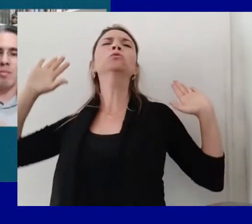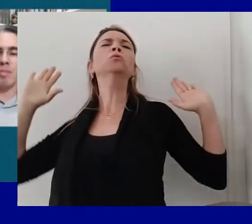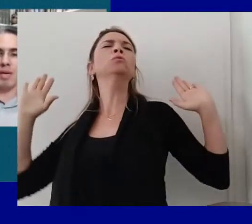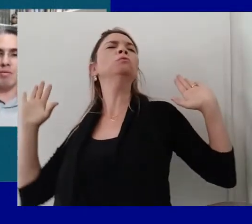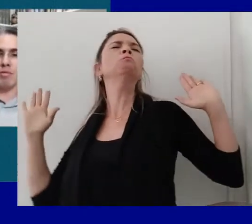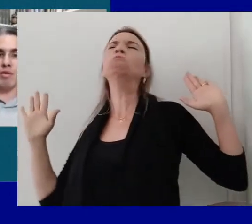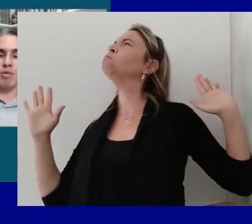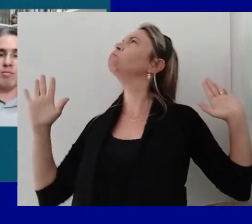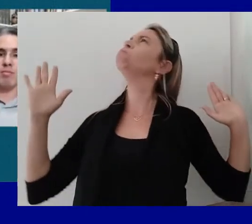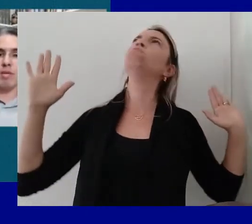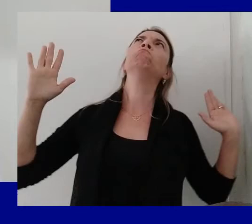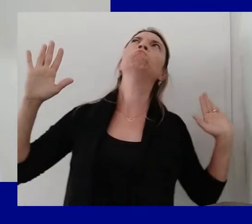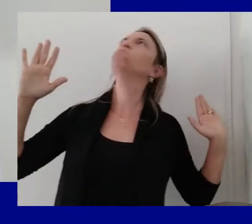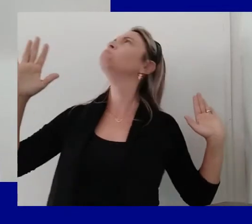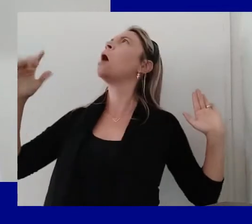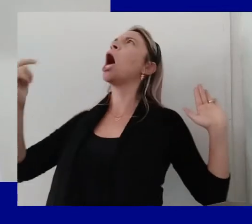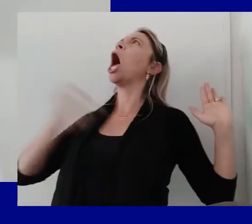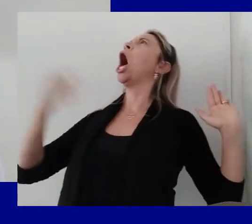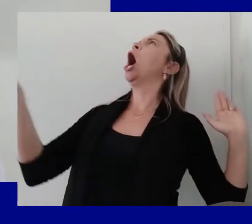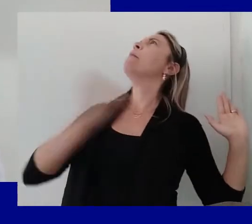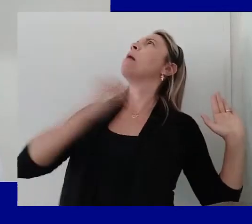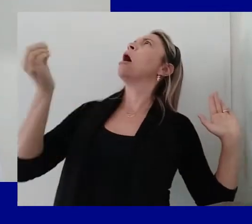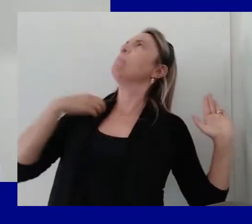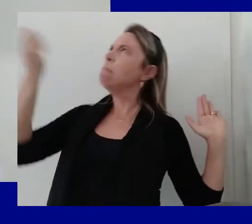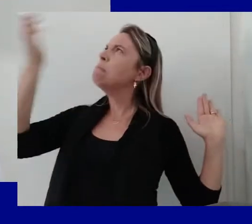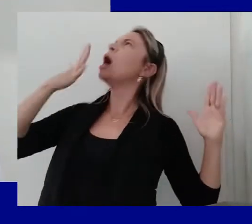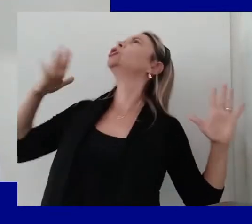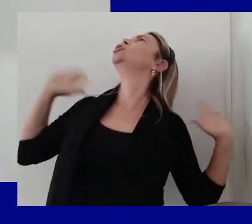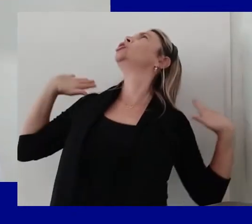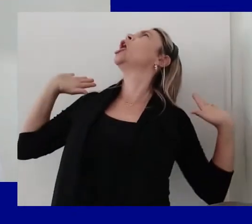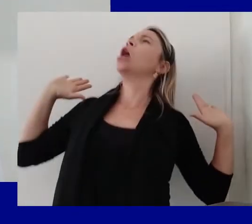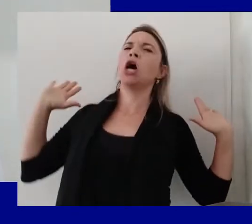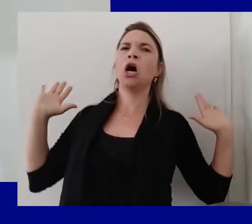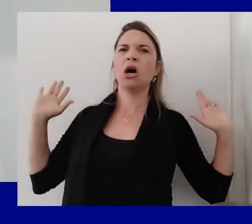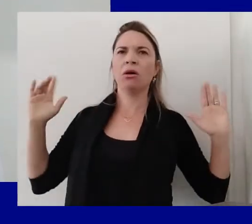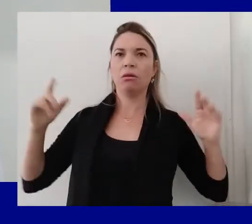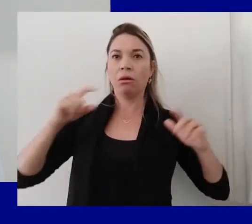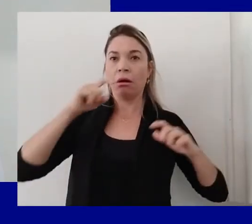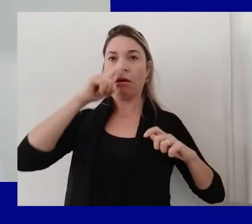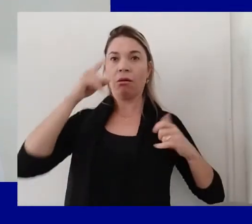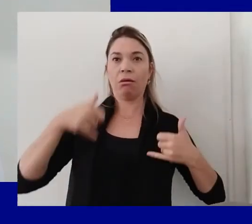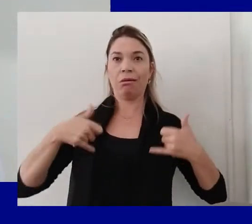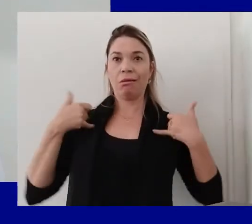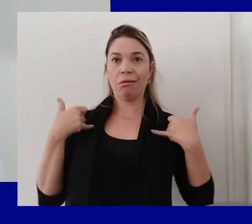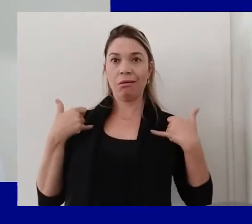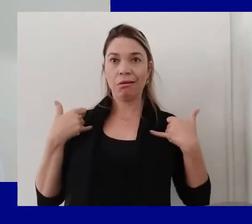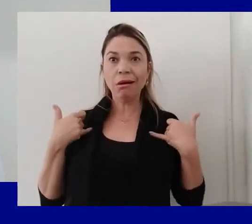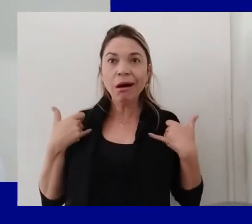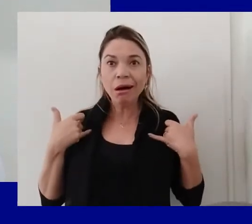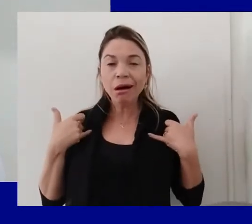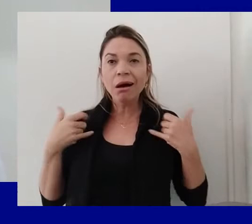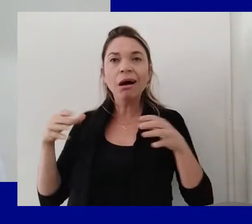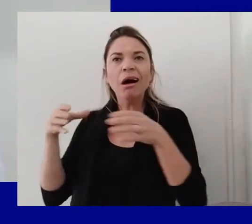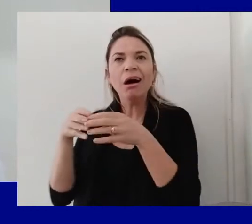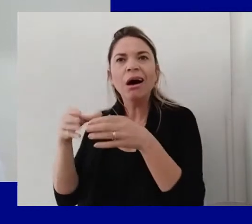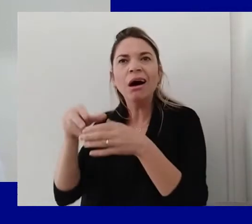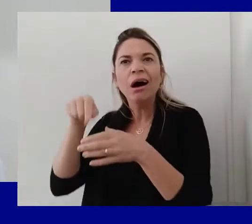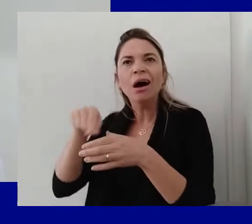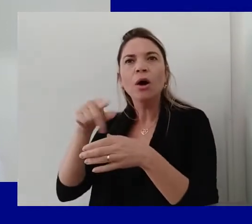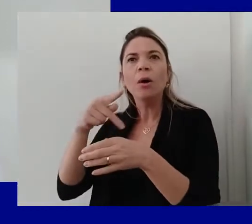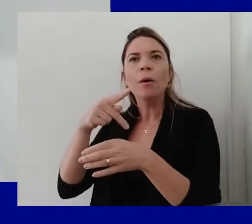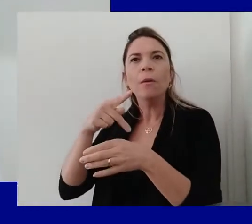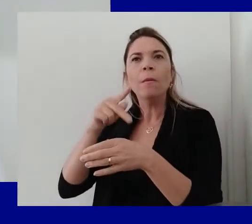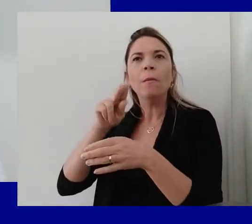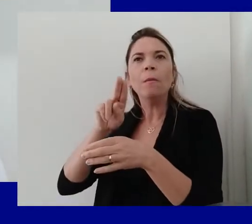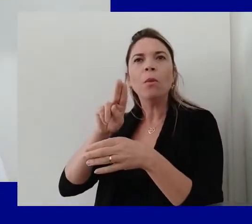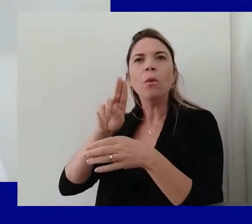mim, pecador. O Senhor Jesus conclui a parábola dizendo que o publicano desceu